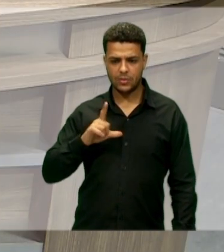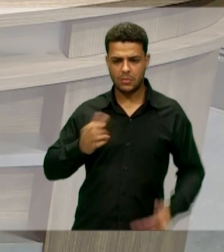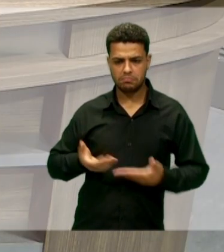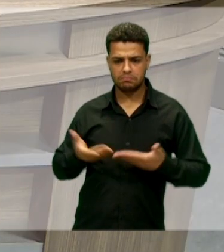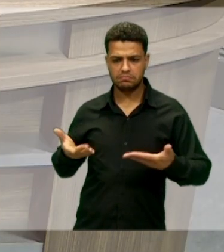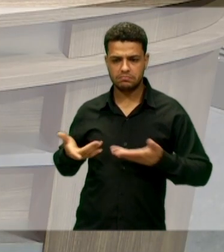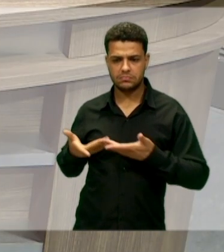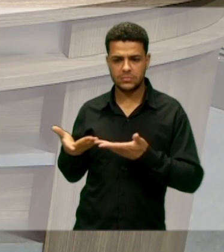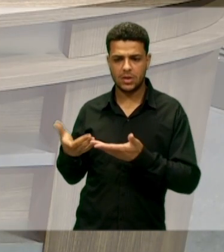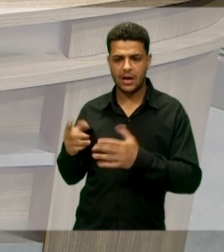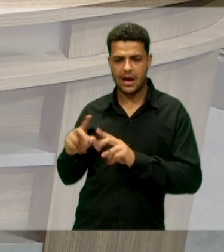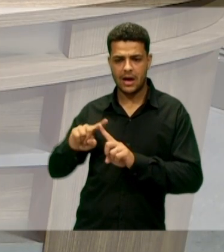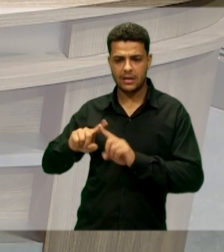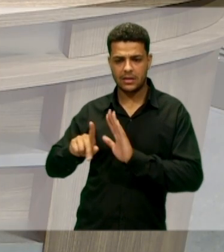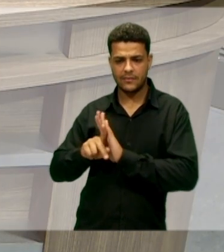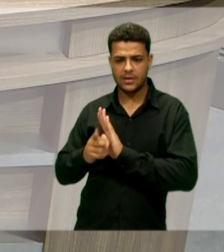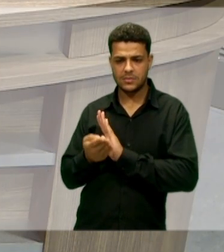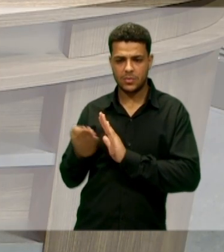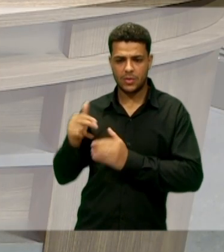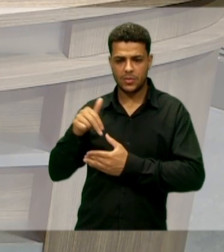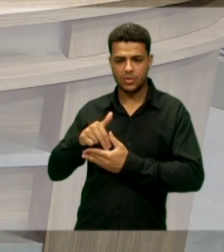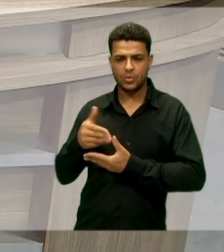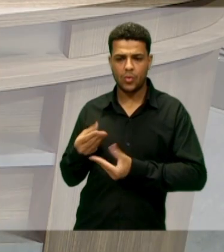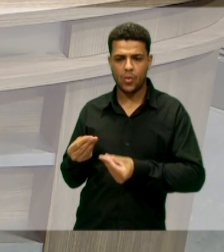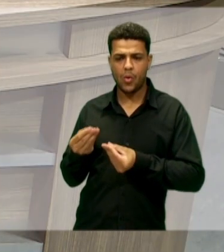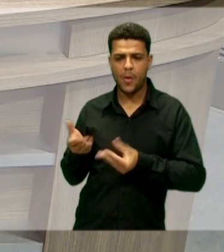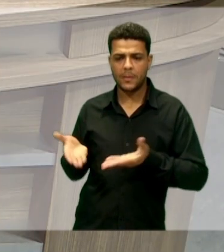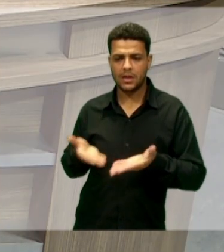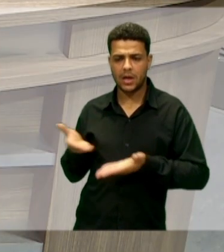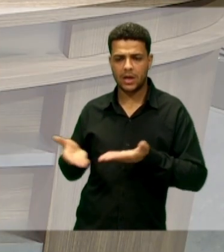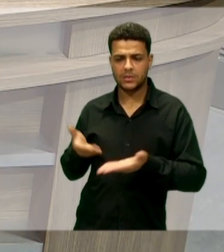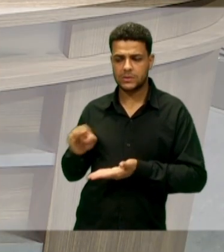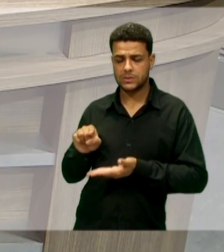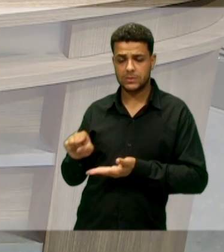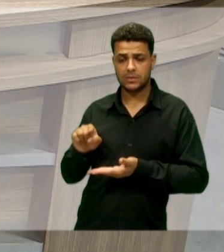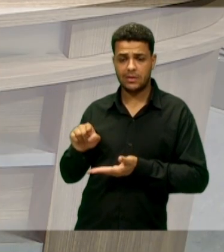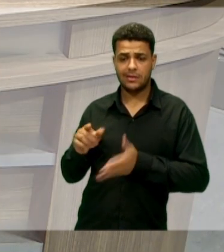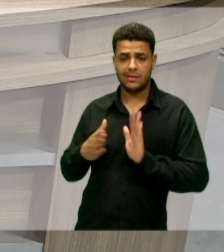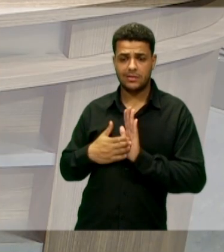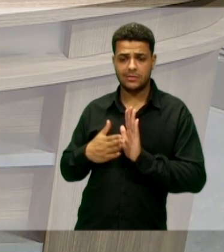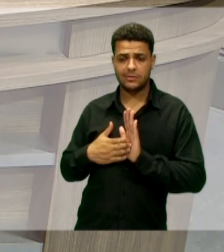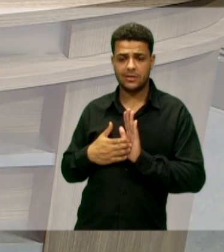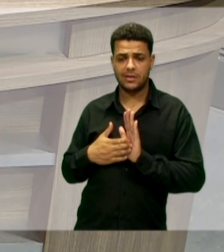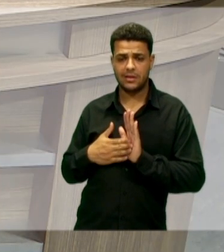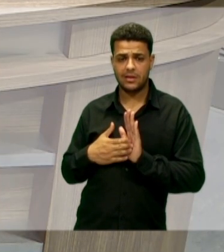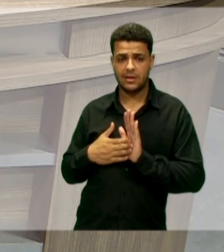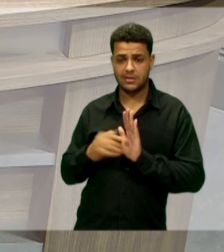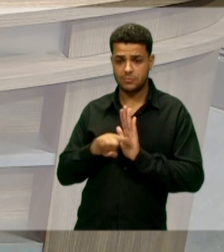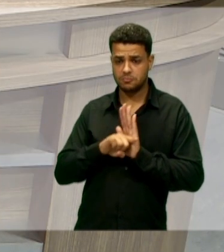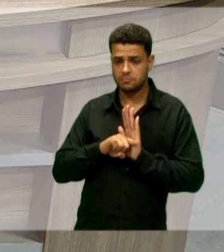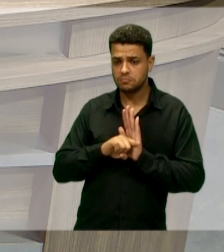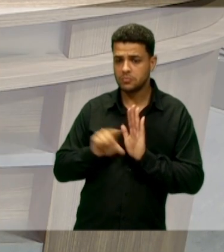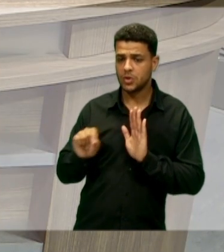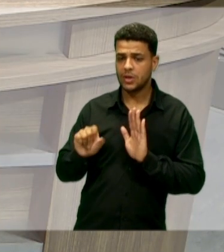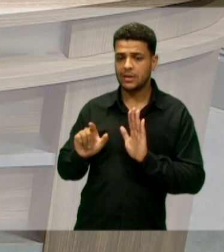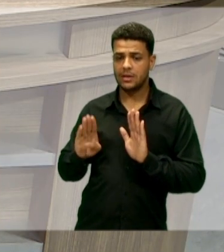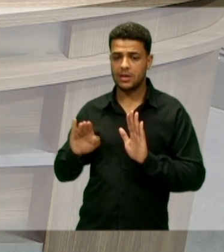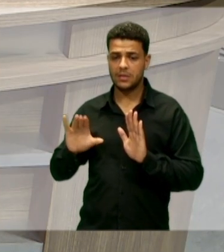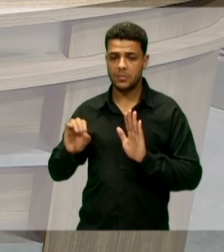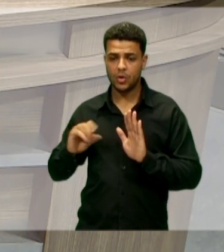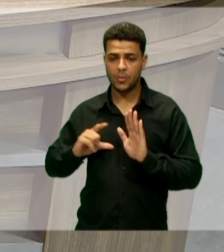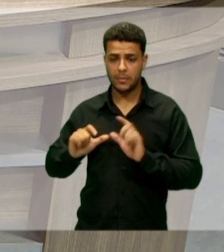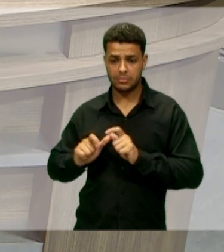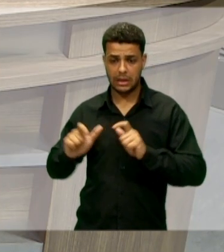recebeu a partir da universidade? Como é que está sendo tratado por exemplo, assim, essa sua pesquisa, esse biobanco, ele